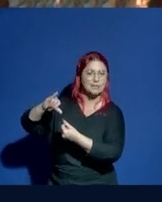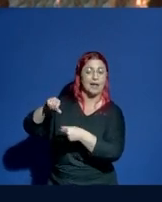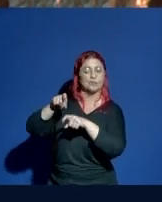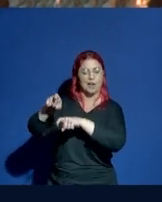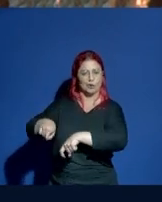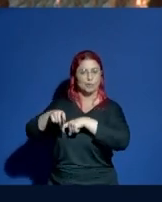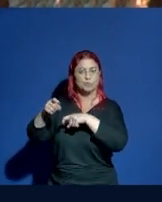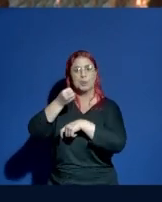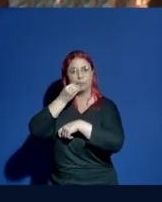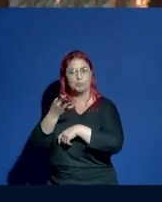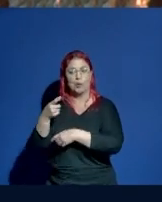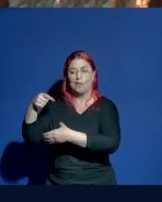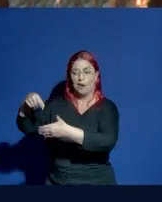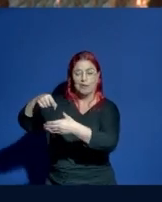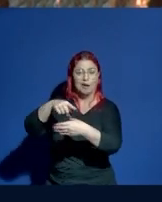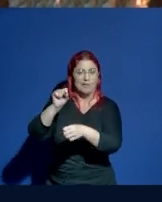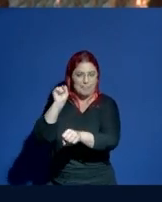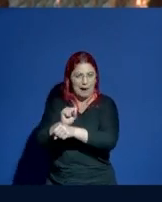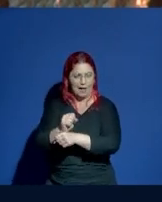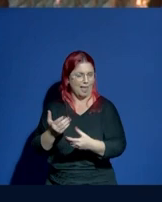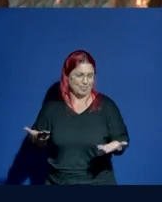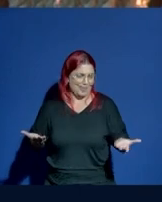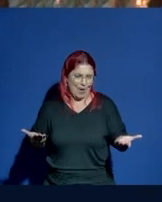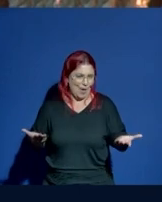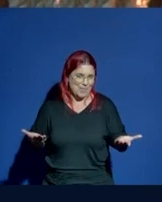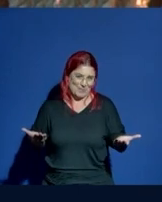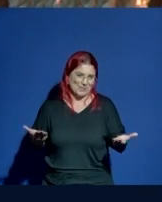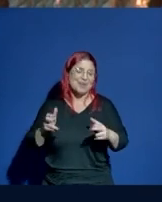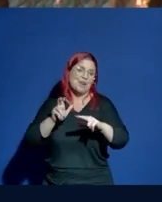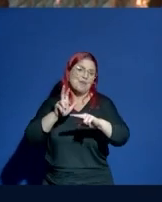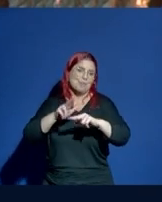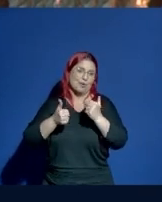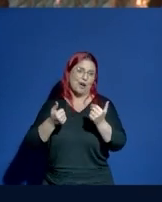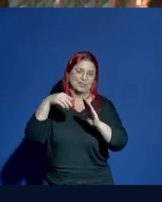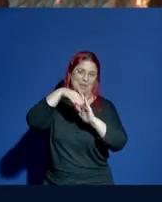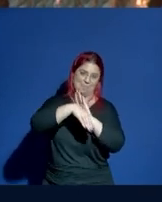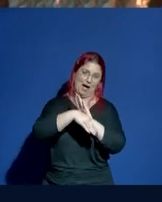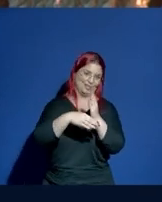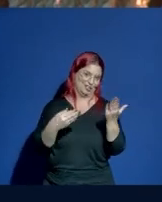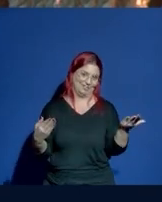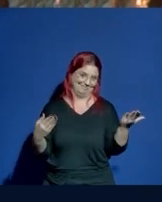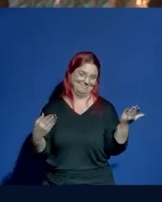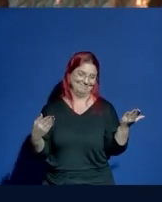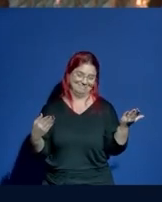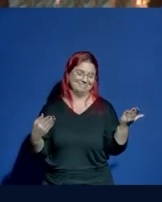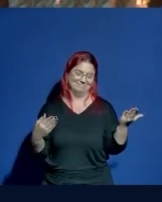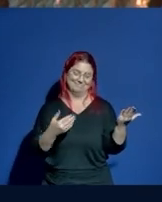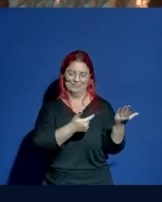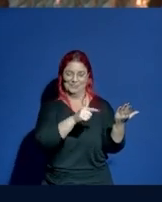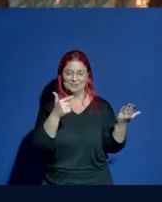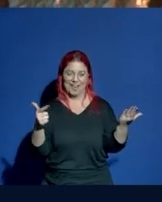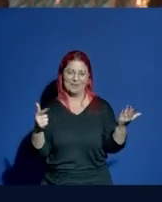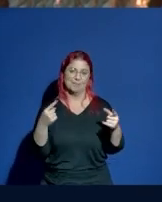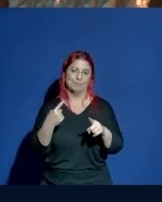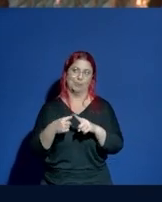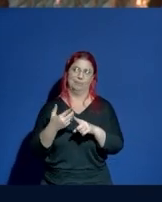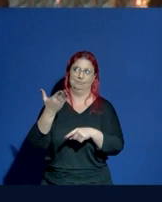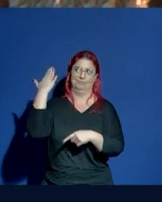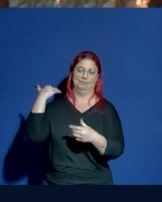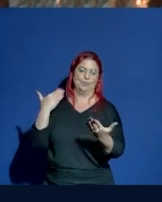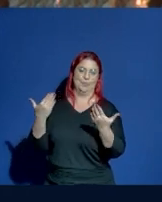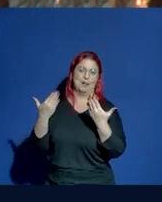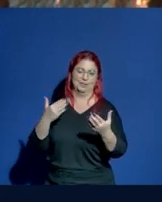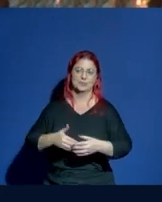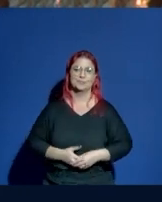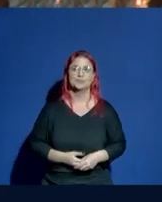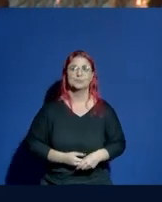bom e ninguém vai deixar de plantar nenhum hectare de terra devido a baixa aí das mortes relacionado que era né o preço também